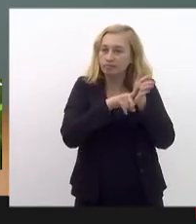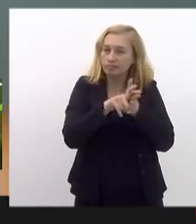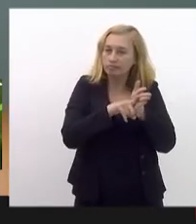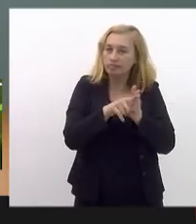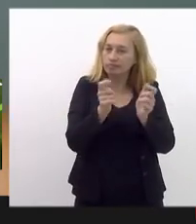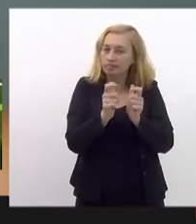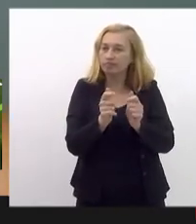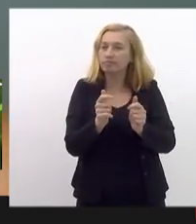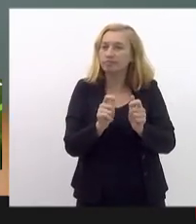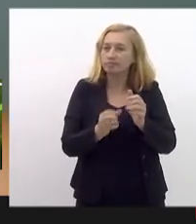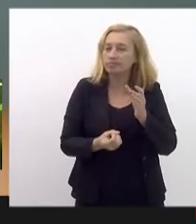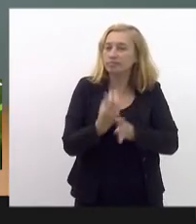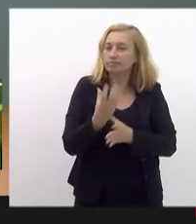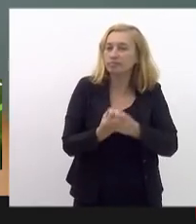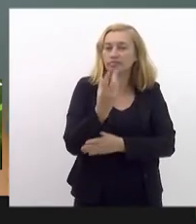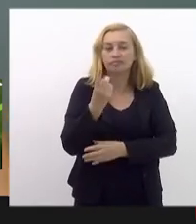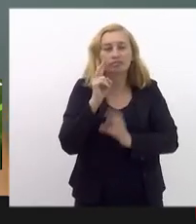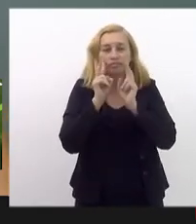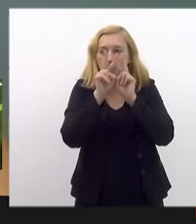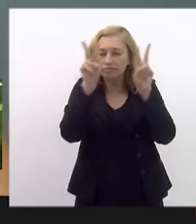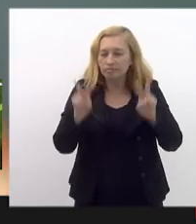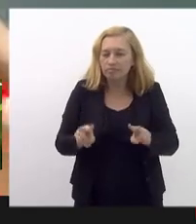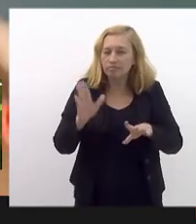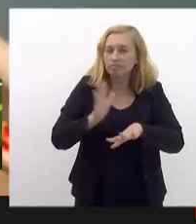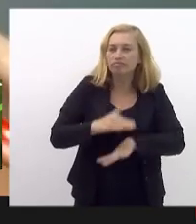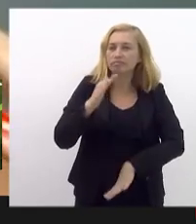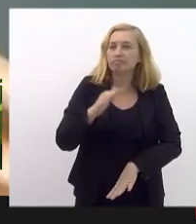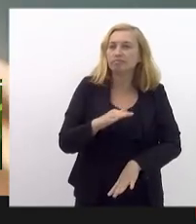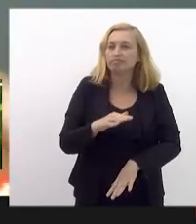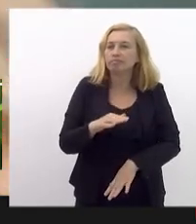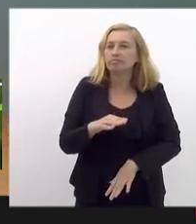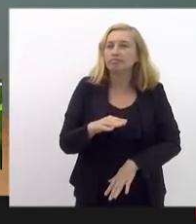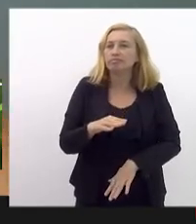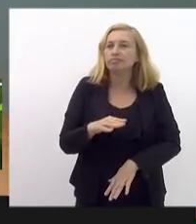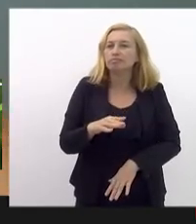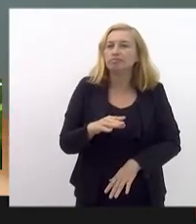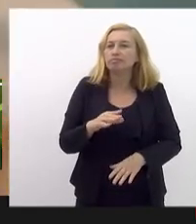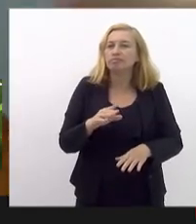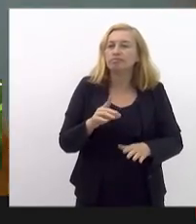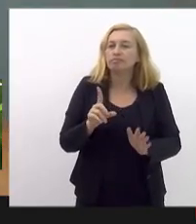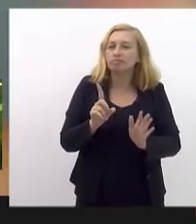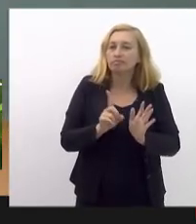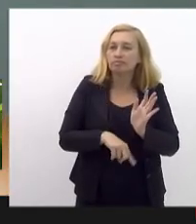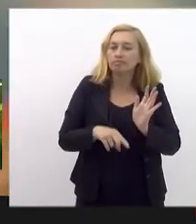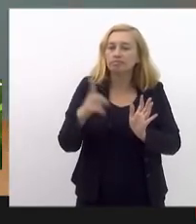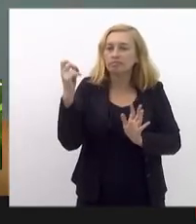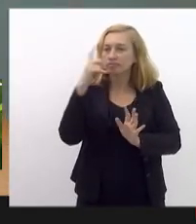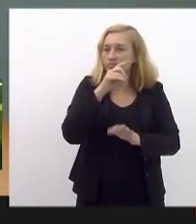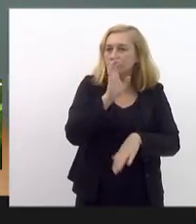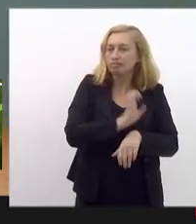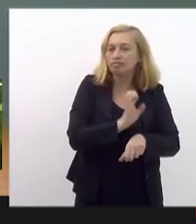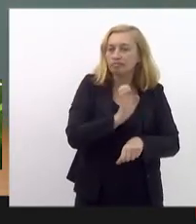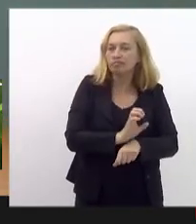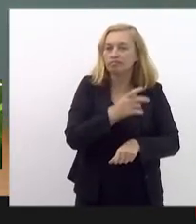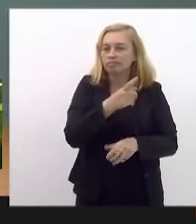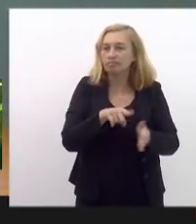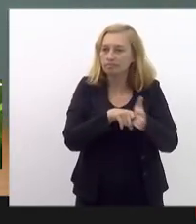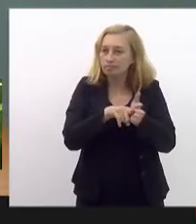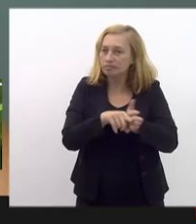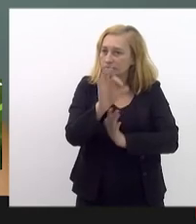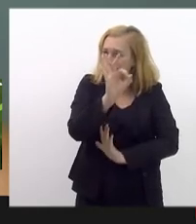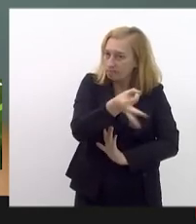feitas, e dar esse olhar um pouco mais, menos burocrático, né, do Estado, para que essas pesquisas, de